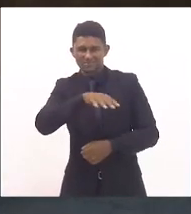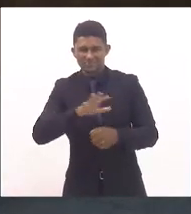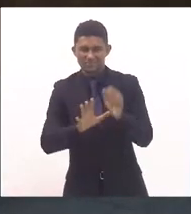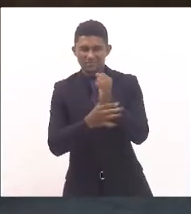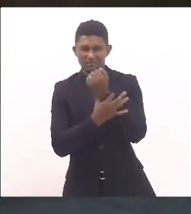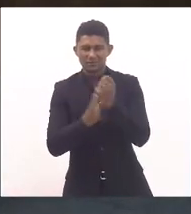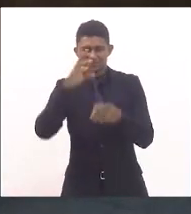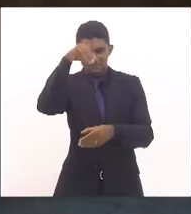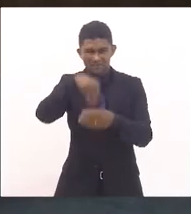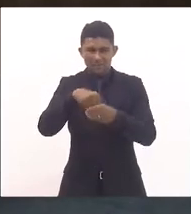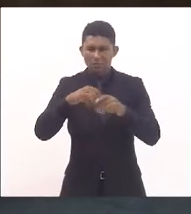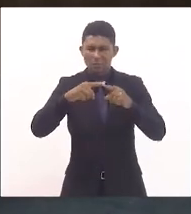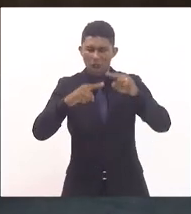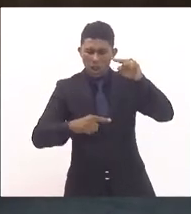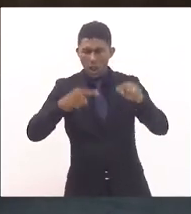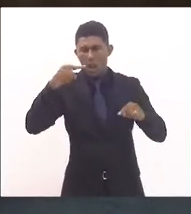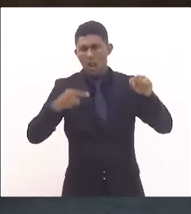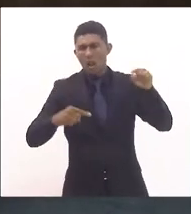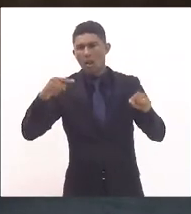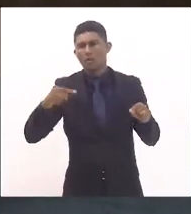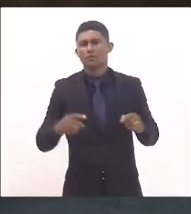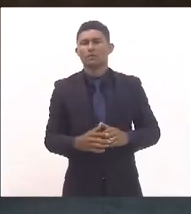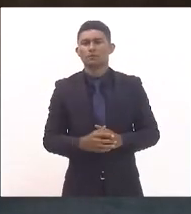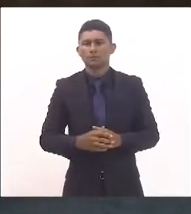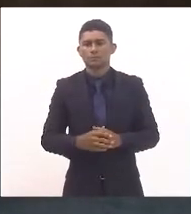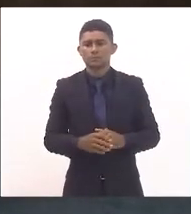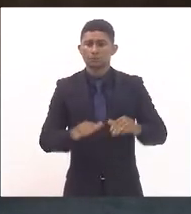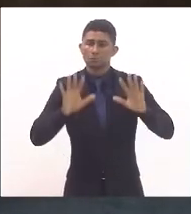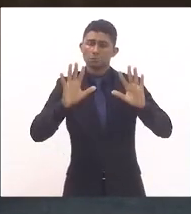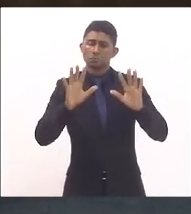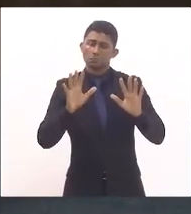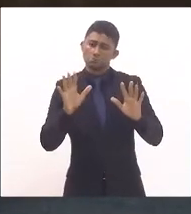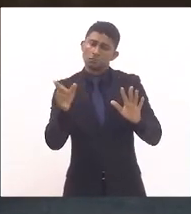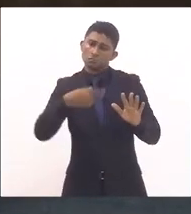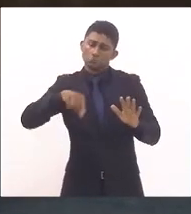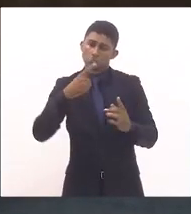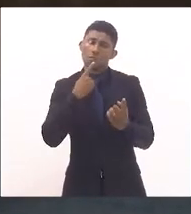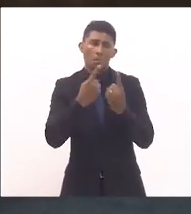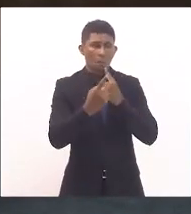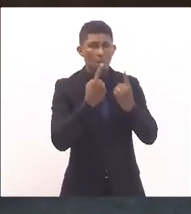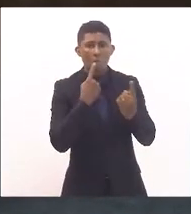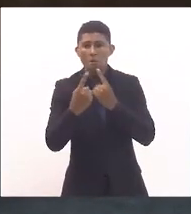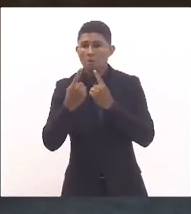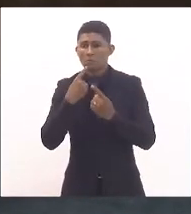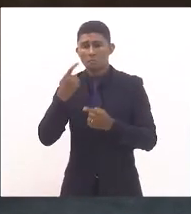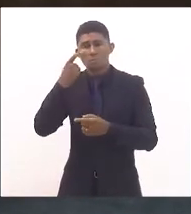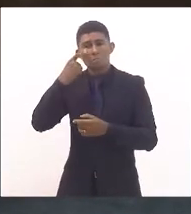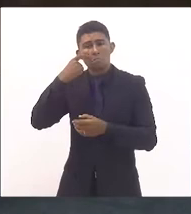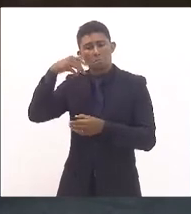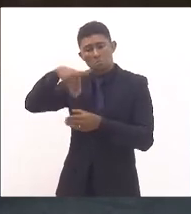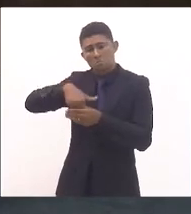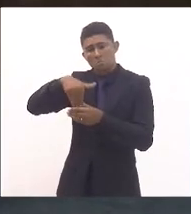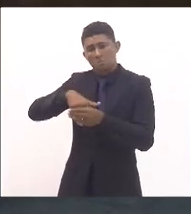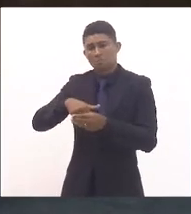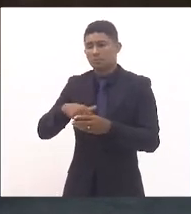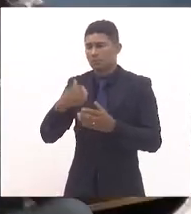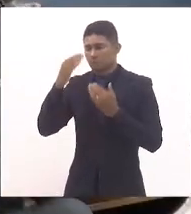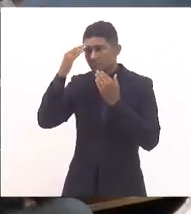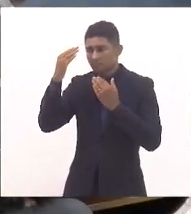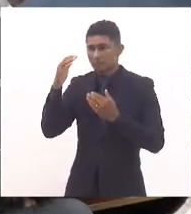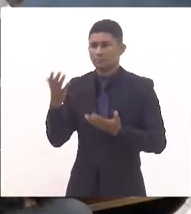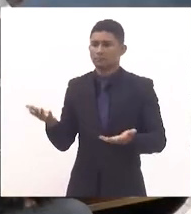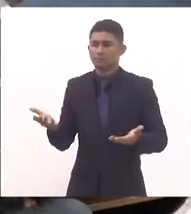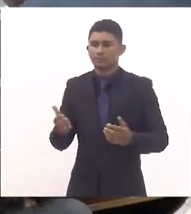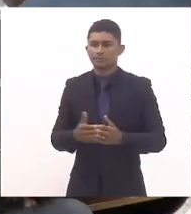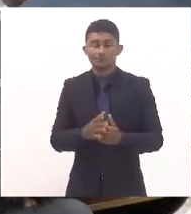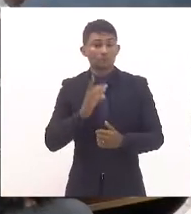foi tratada lá atrás. Mas vamos para o debate, vamos para o voto e vamos ver o que dá. Muito obrigado pela parte. Deputado